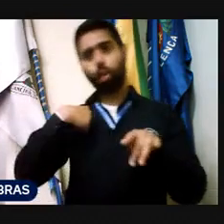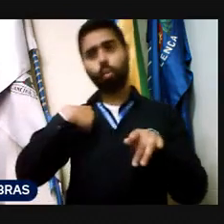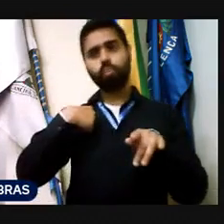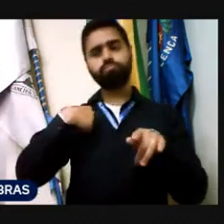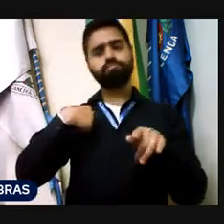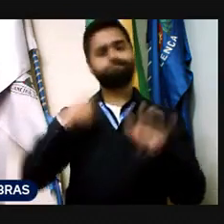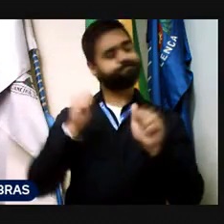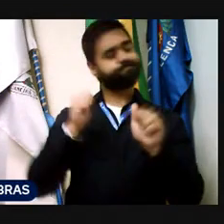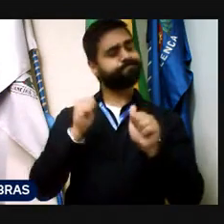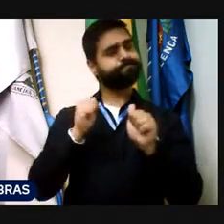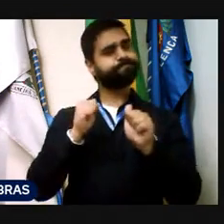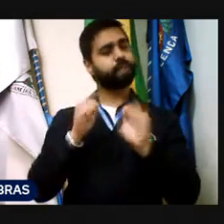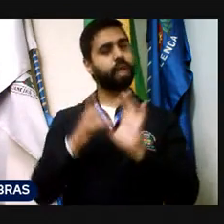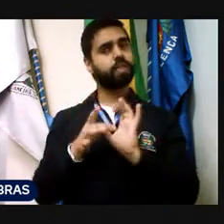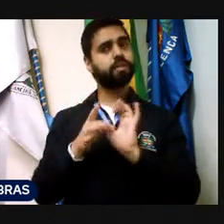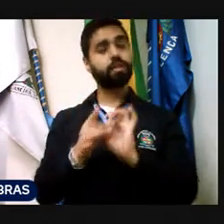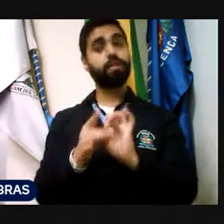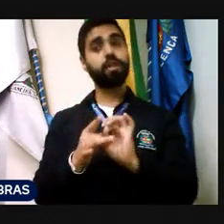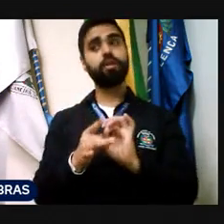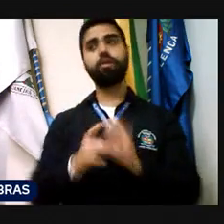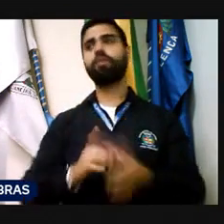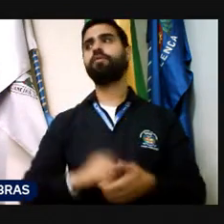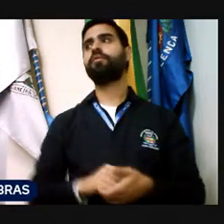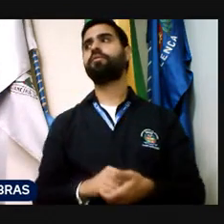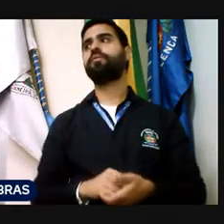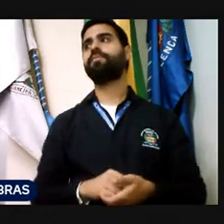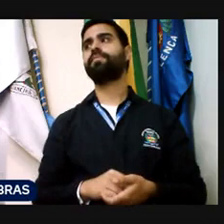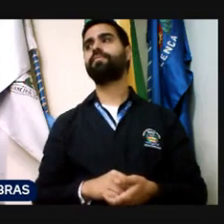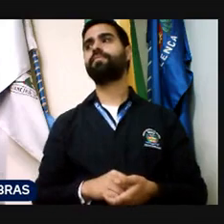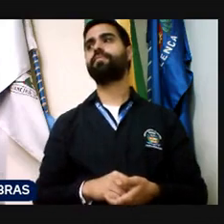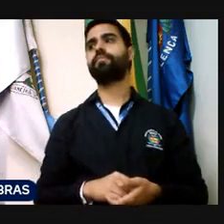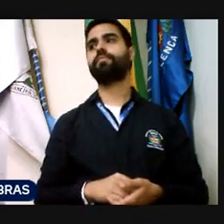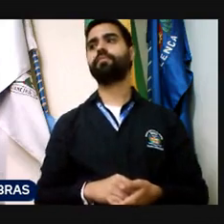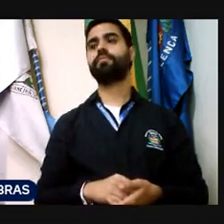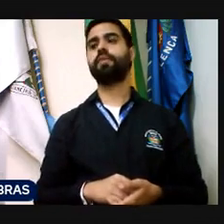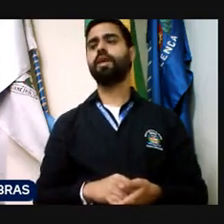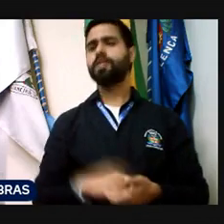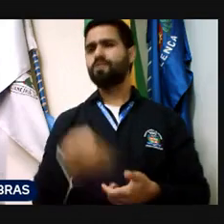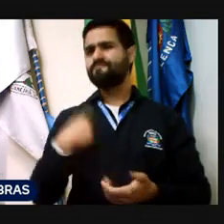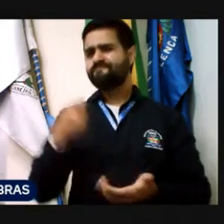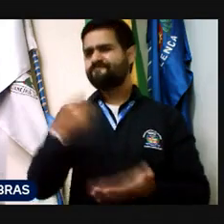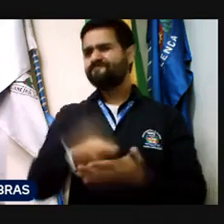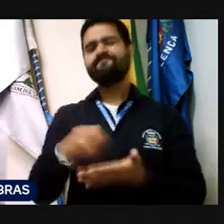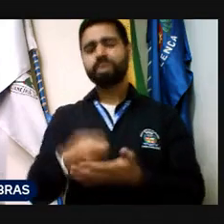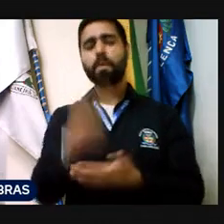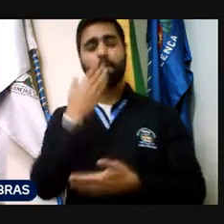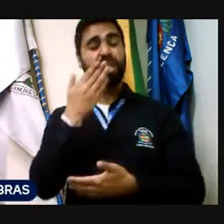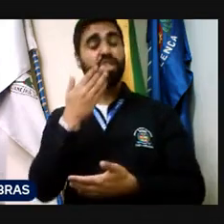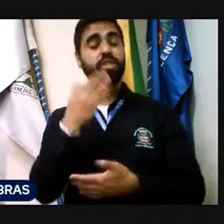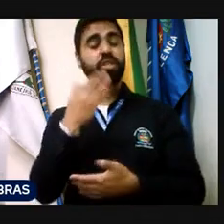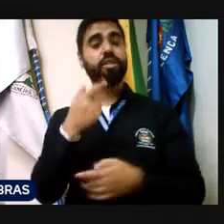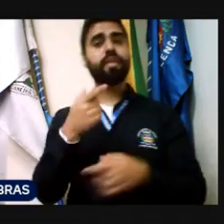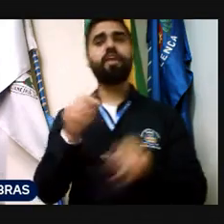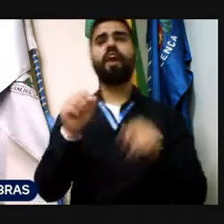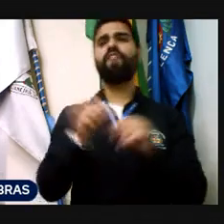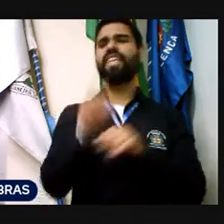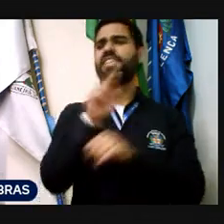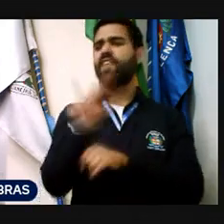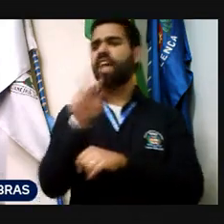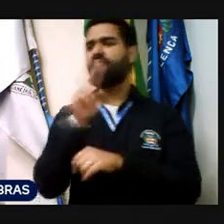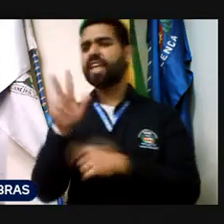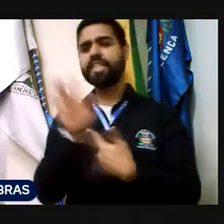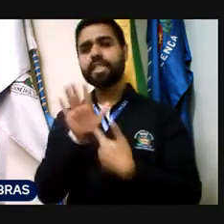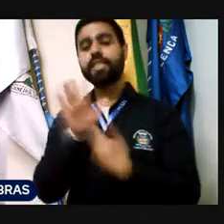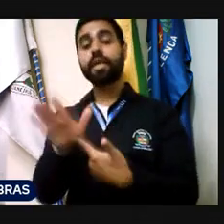né, muito ostensiva com relação a isso. Nós fizemos várias indicações